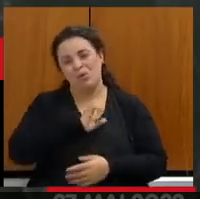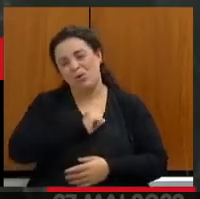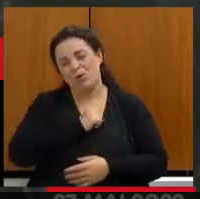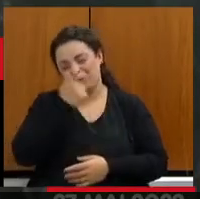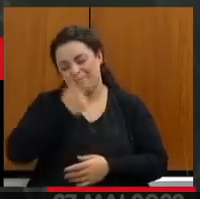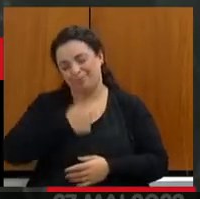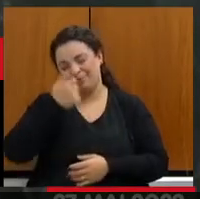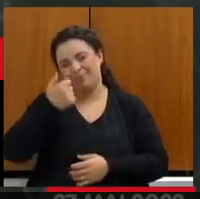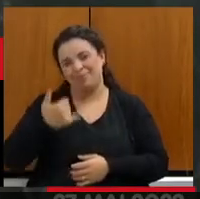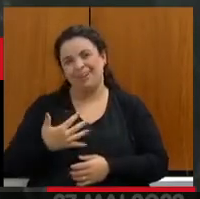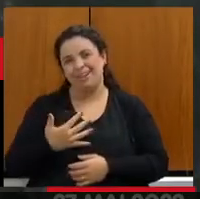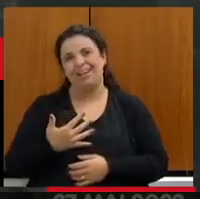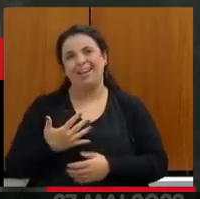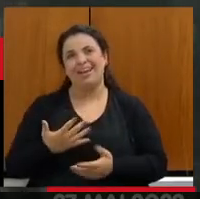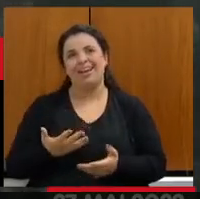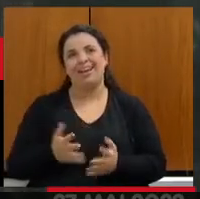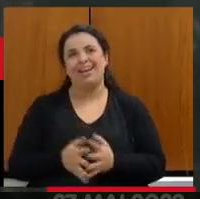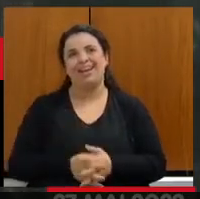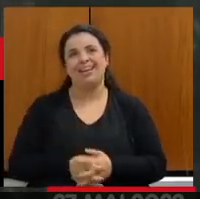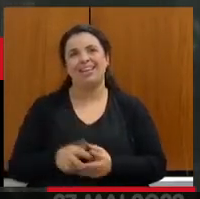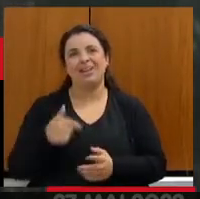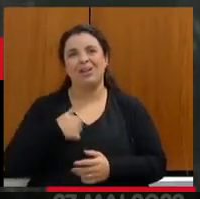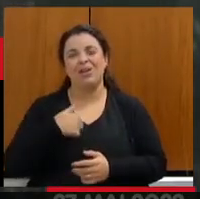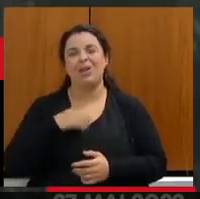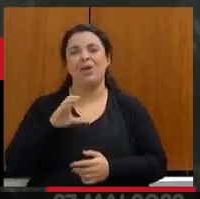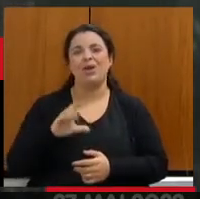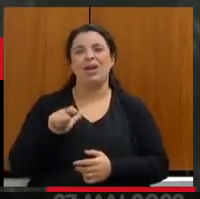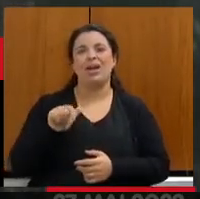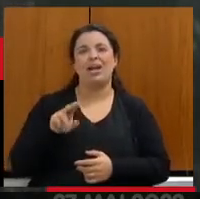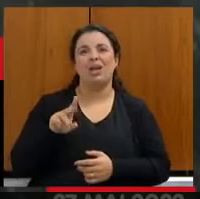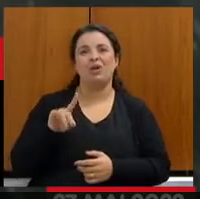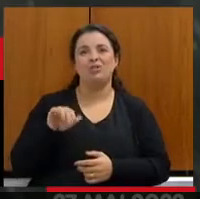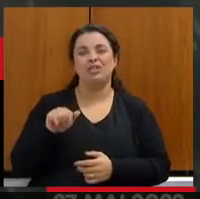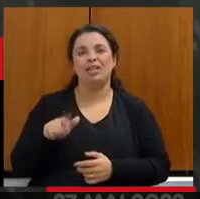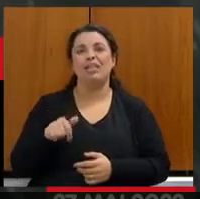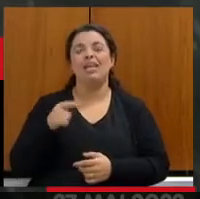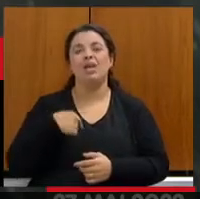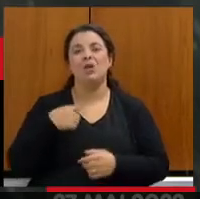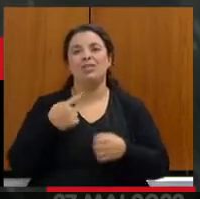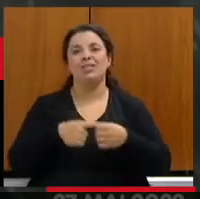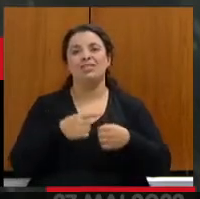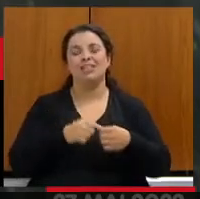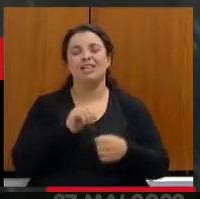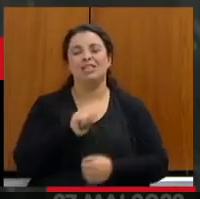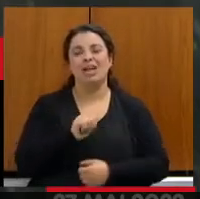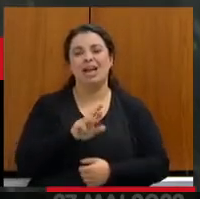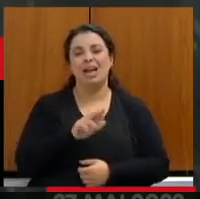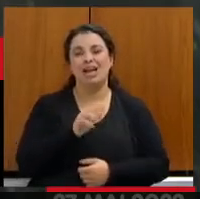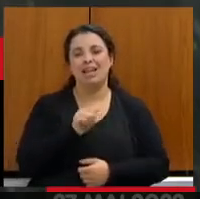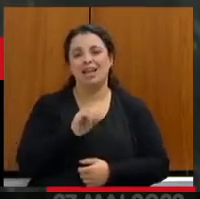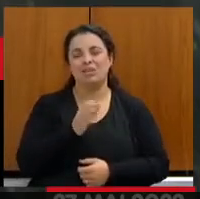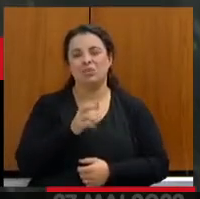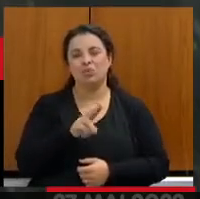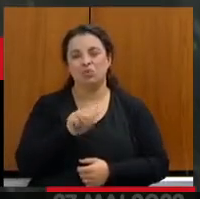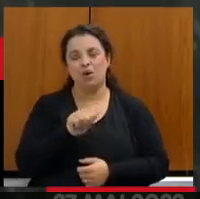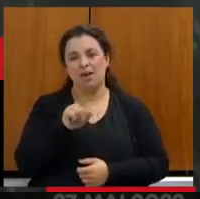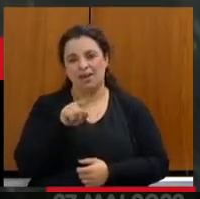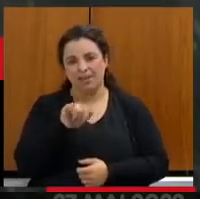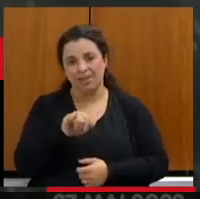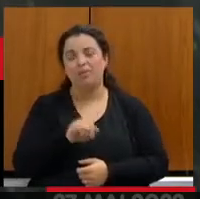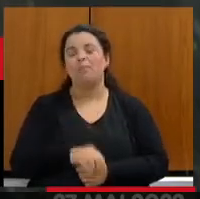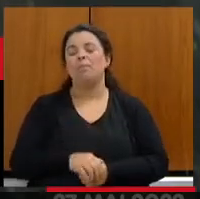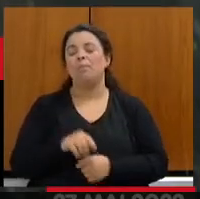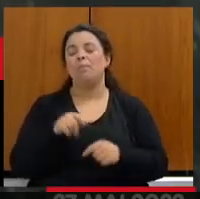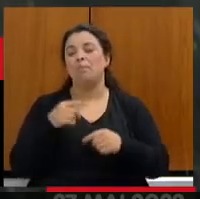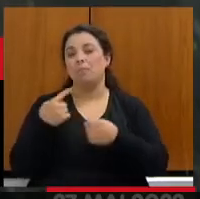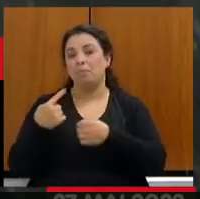me apresentar de outra forma né sou Claudilene sou de Araçuaí Vale do Jequitinhonha moro em Teófilo Otoni